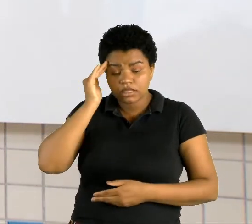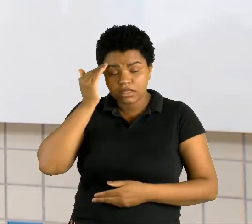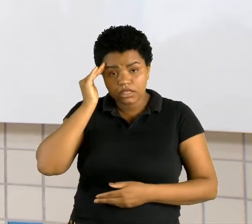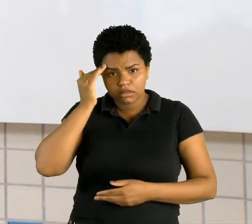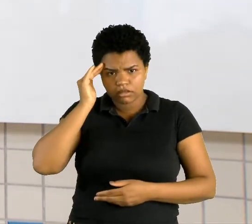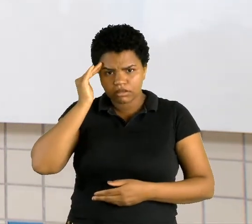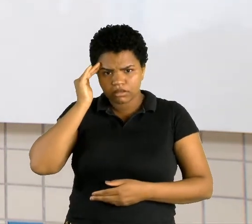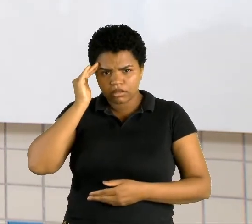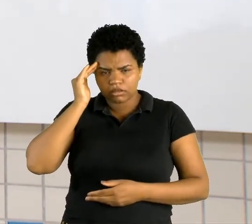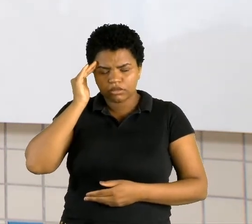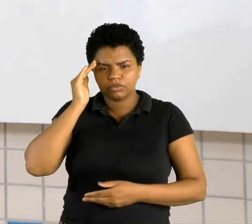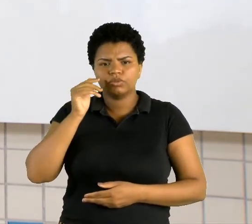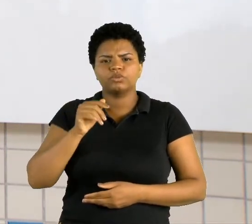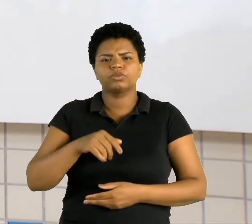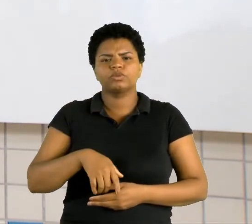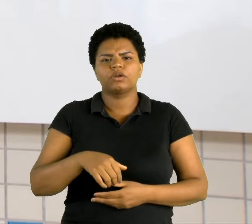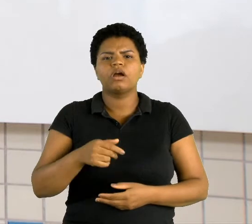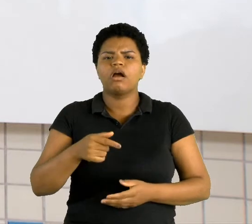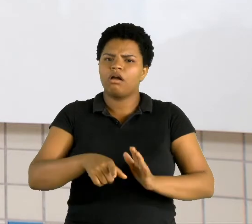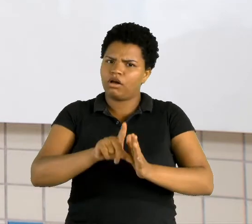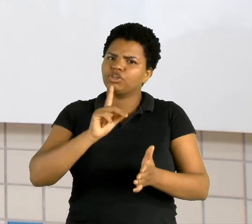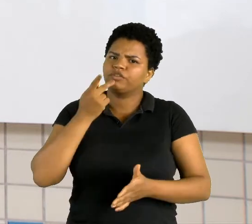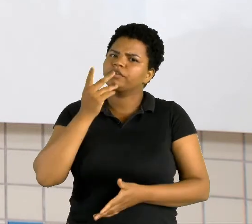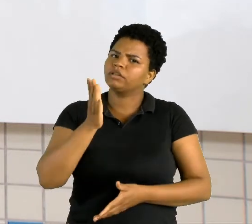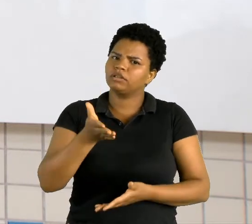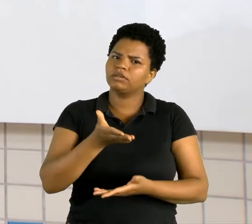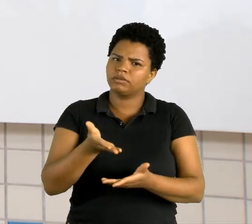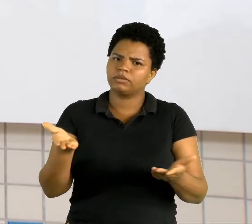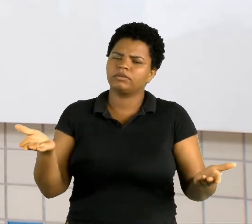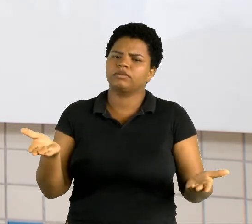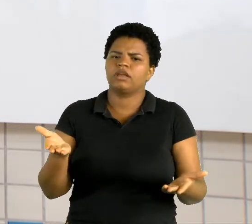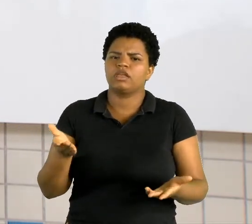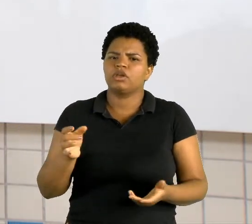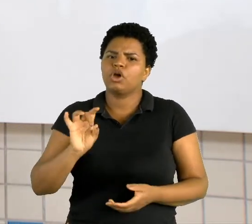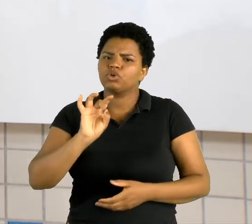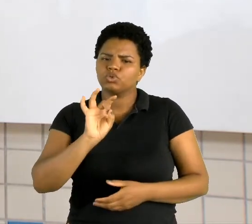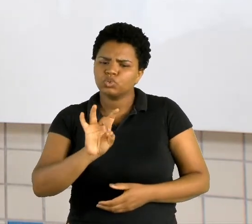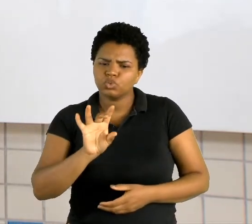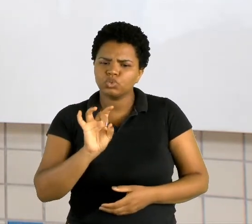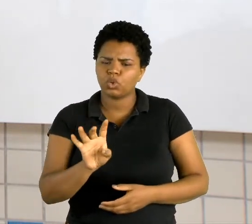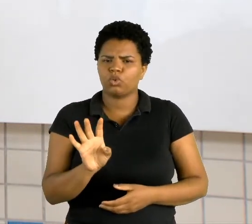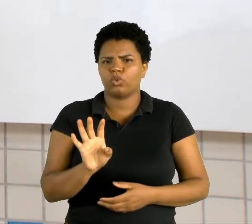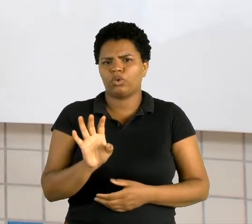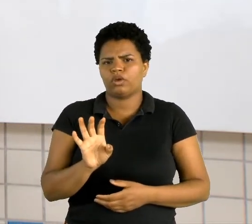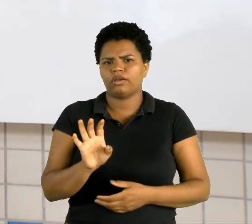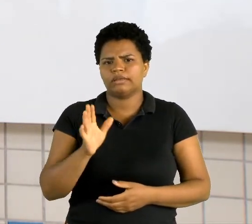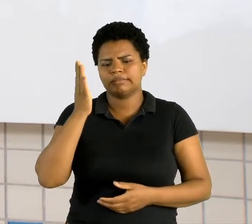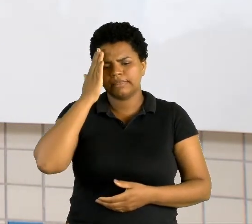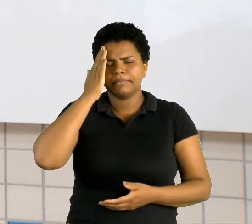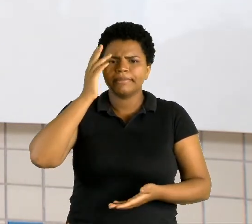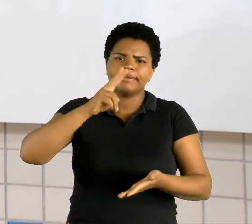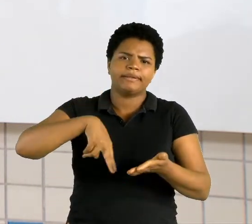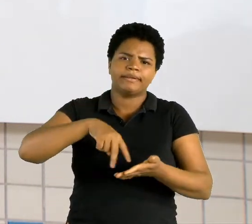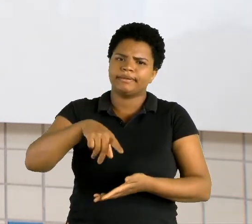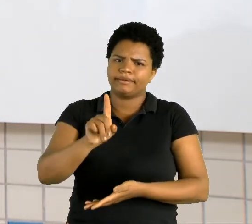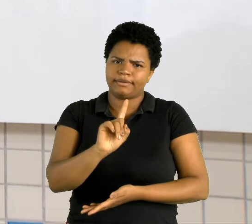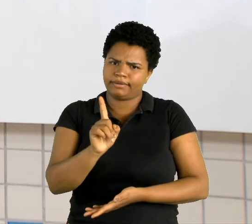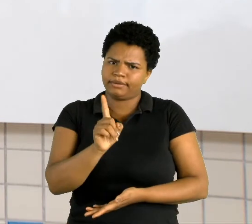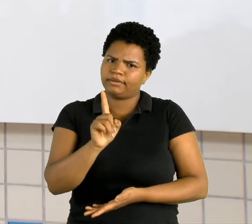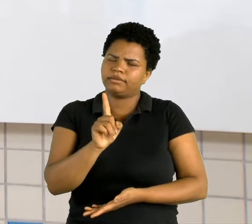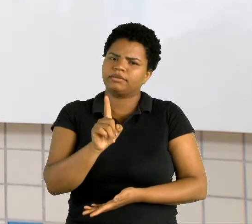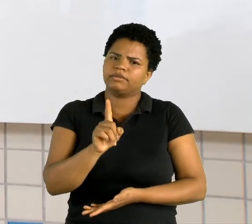interpretar, porque eu já falei para vocês nas nossas aulas que não basta só você saber ler.